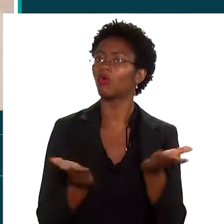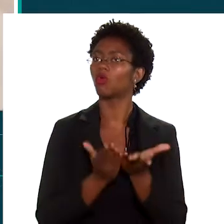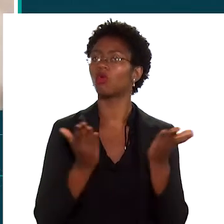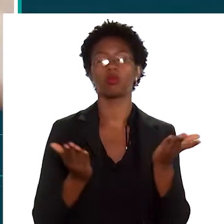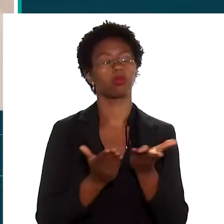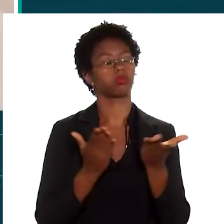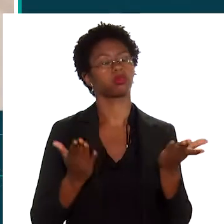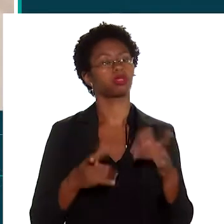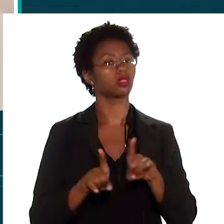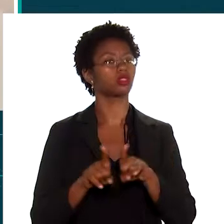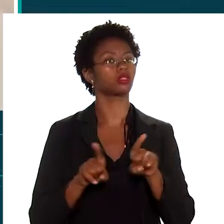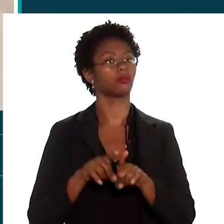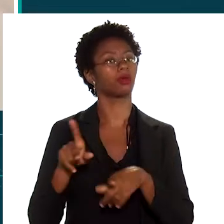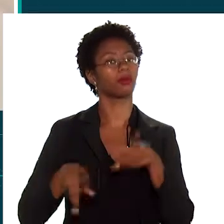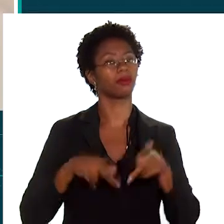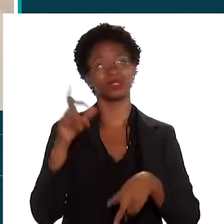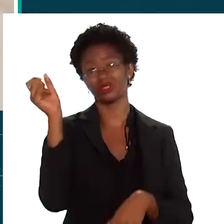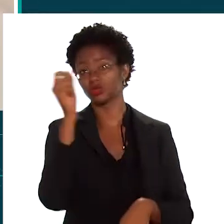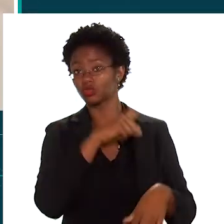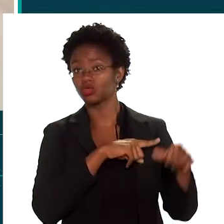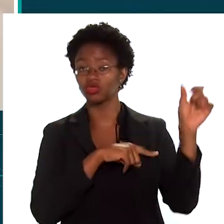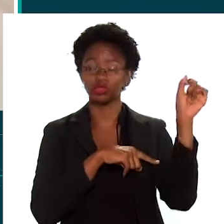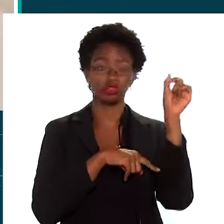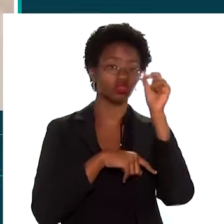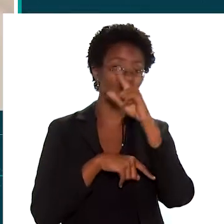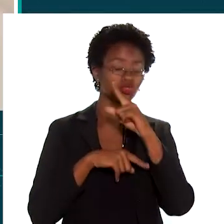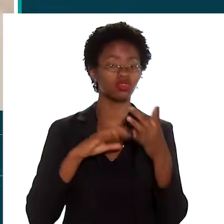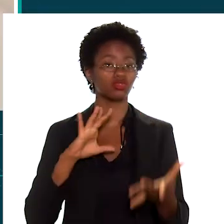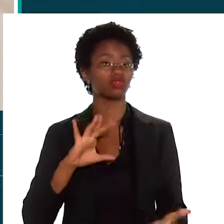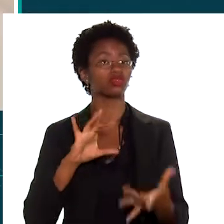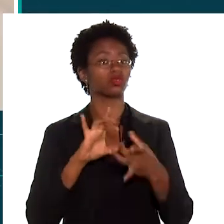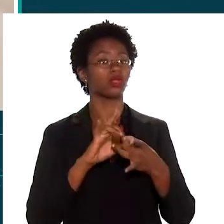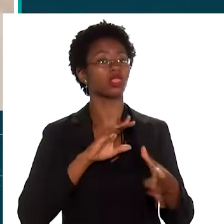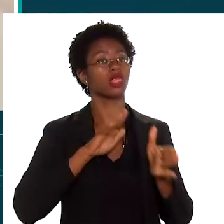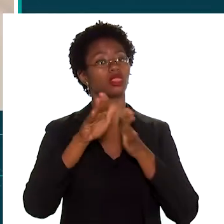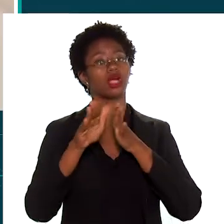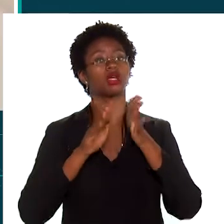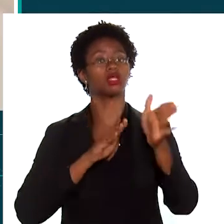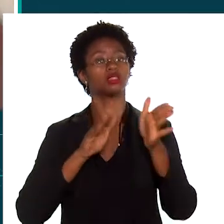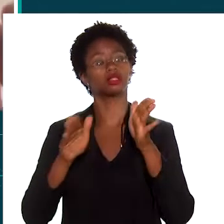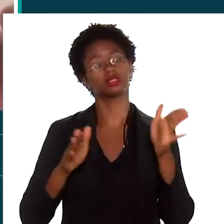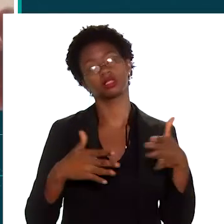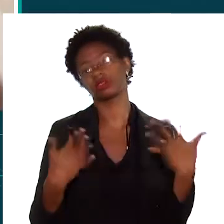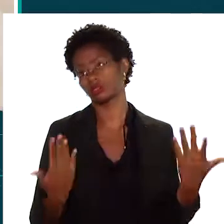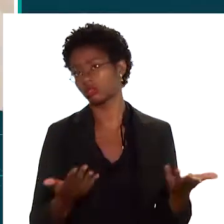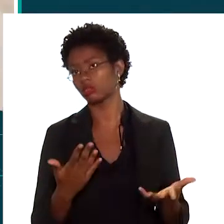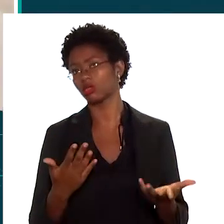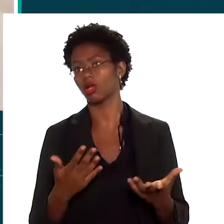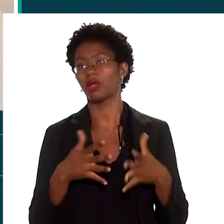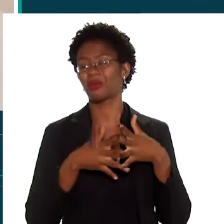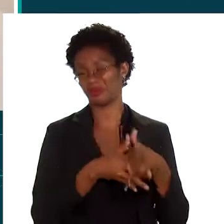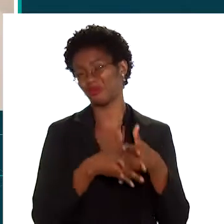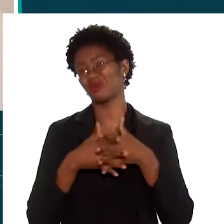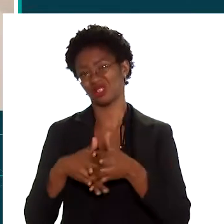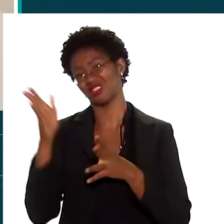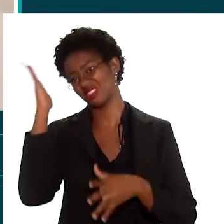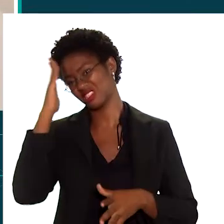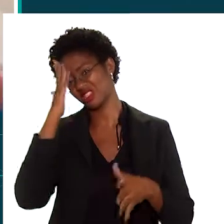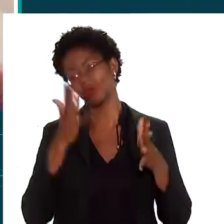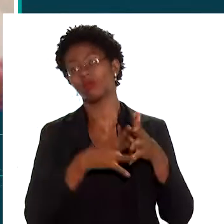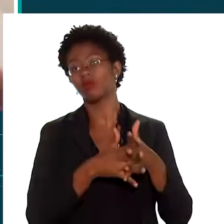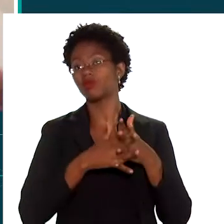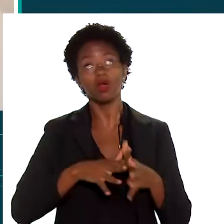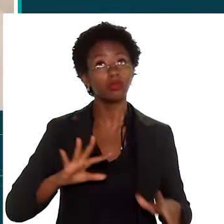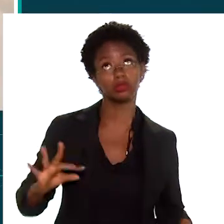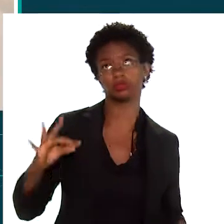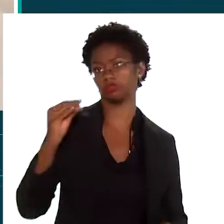e da população que tenha uma dificuldade relacionada ao acesso, isso acaba sendo bastante crítico, acho